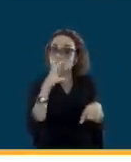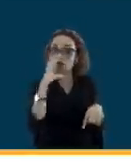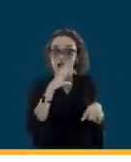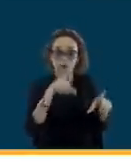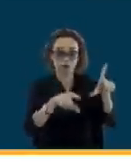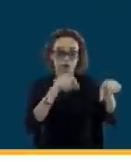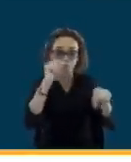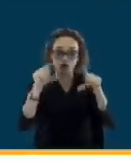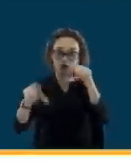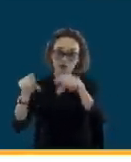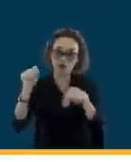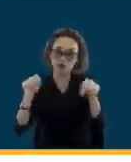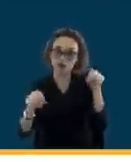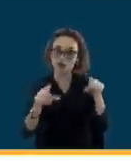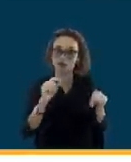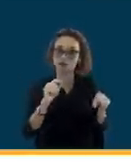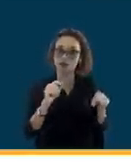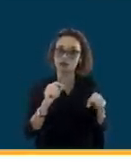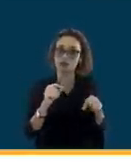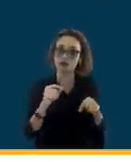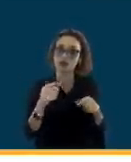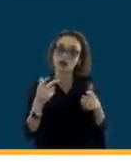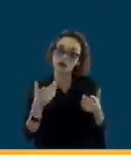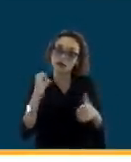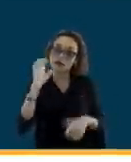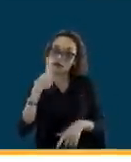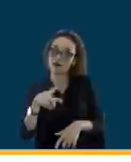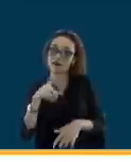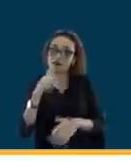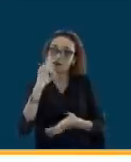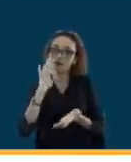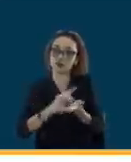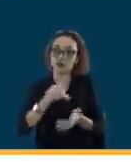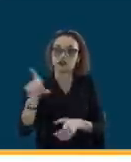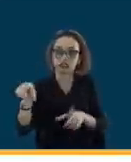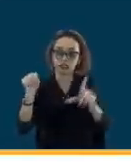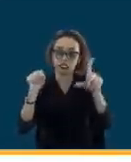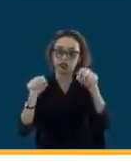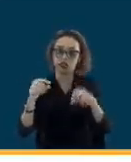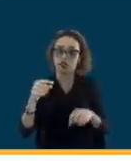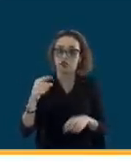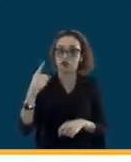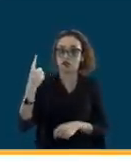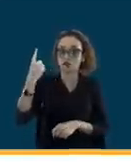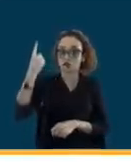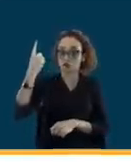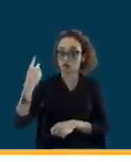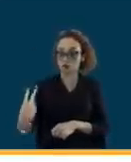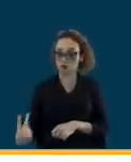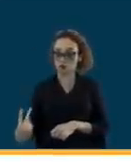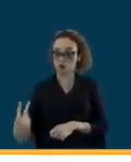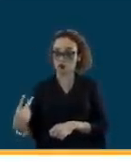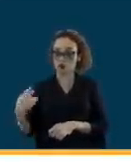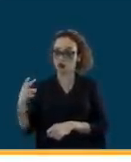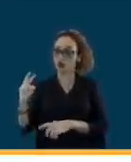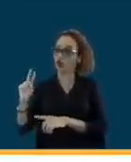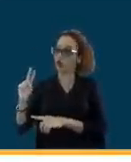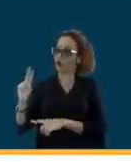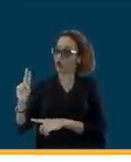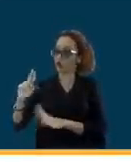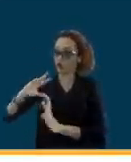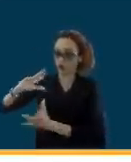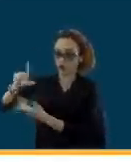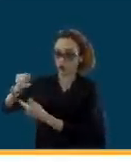Aí há, de fato, uma seleção. Não é como no item 1 e 2, que é universal, bastante preencher os requisitos